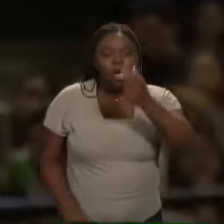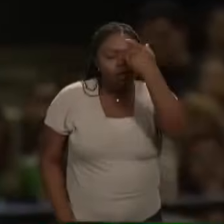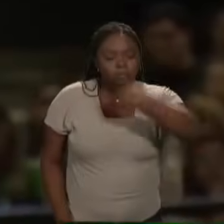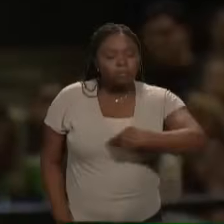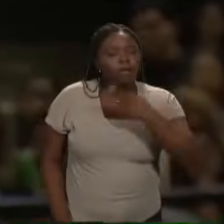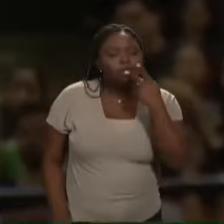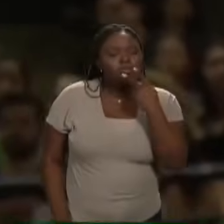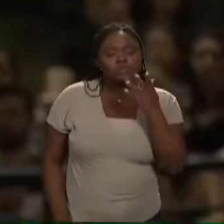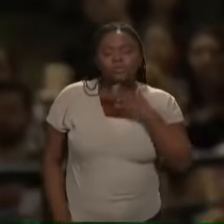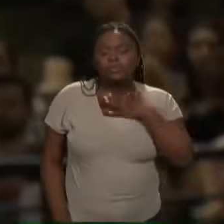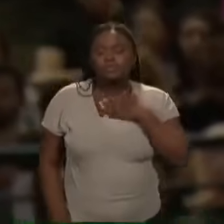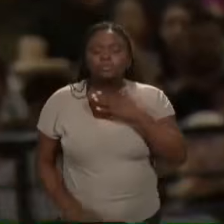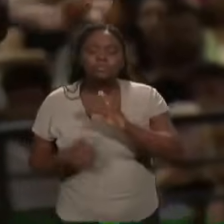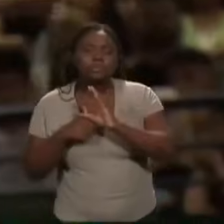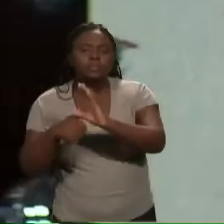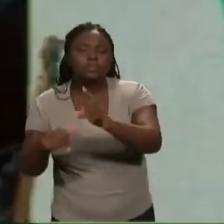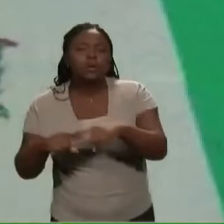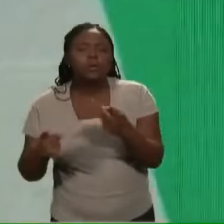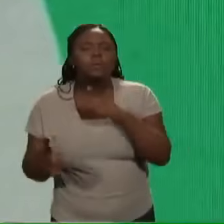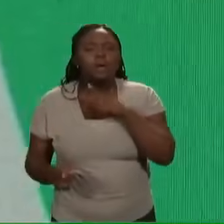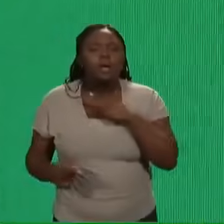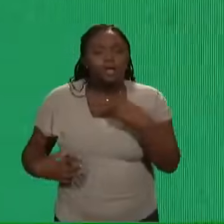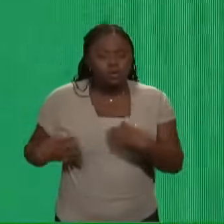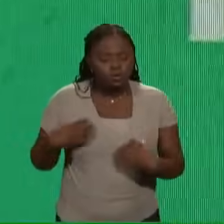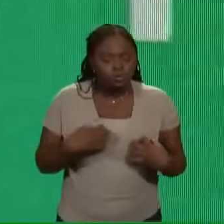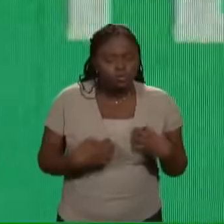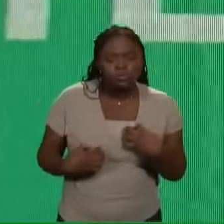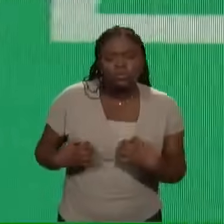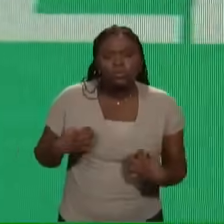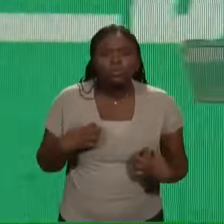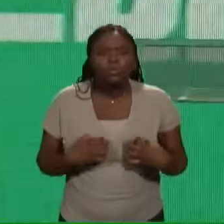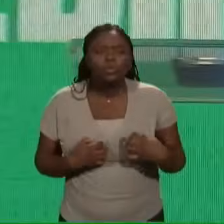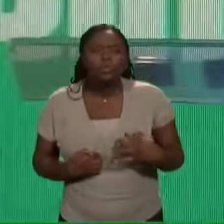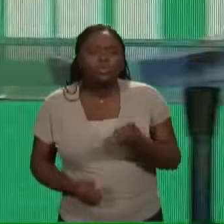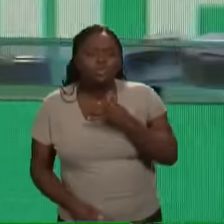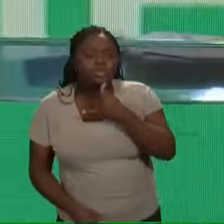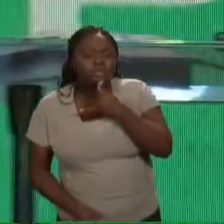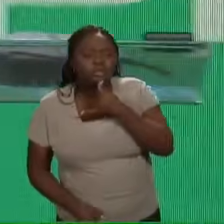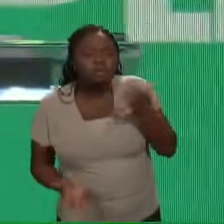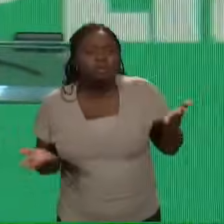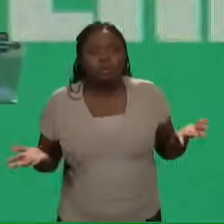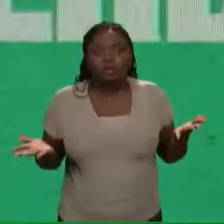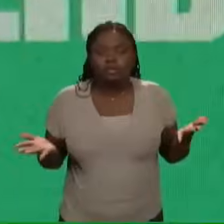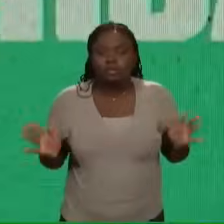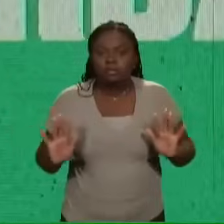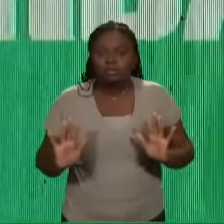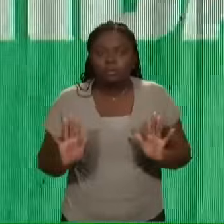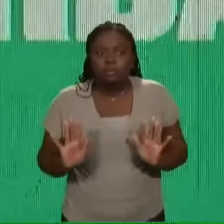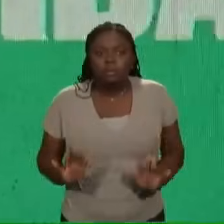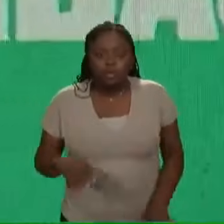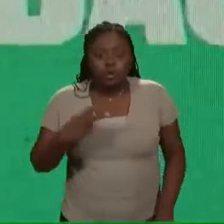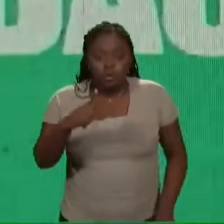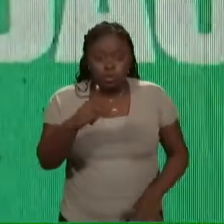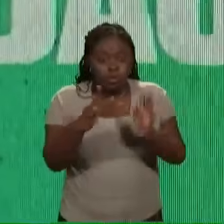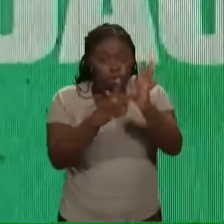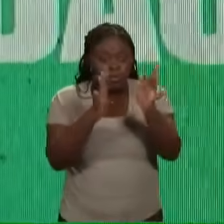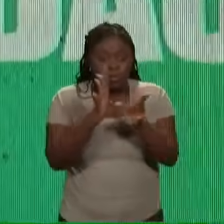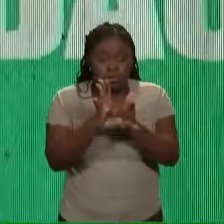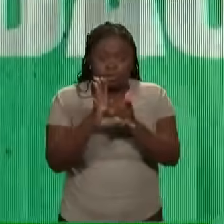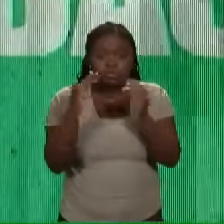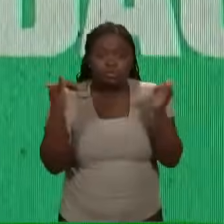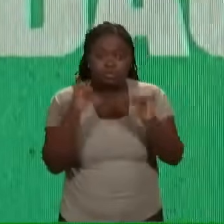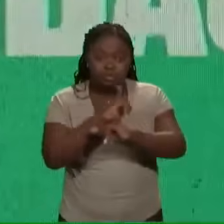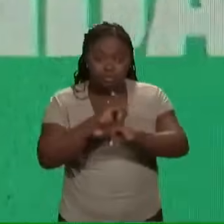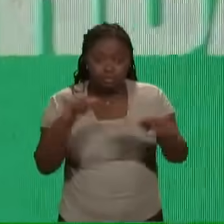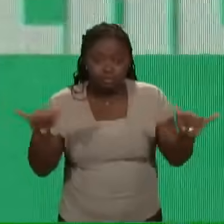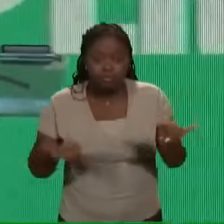eu sou cristão, mas carrega rancor, carrega ranço, carrega mágoa. Peraí, mas o seu Jesus falou que